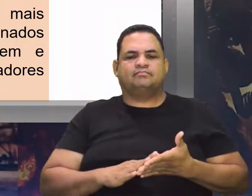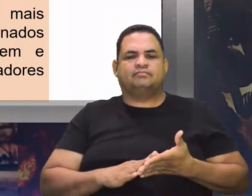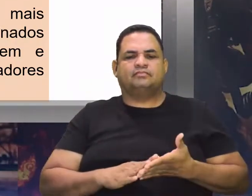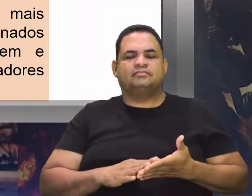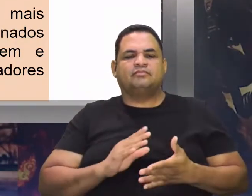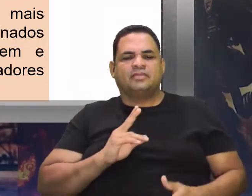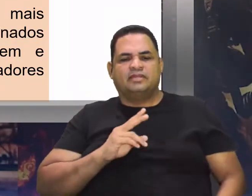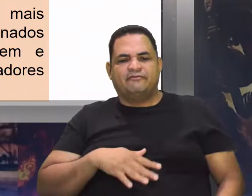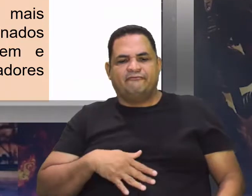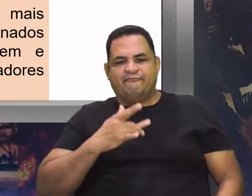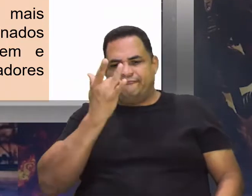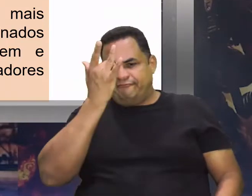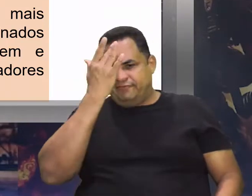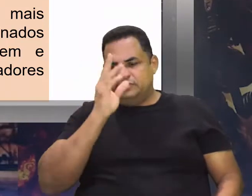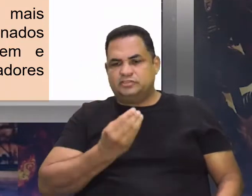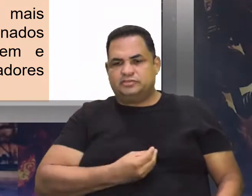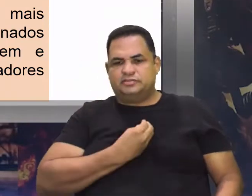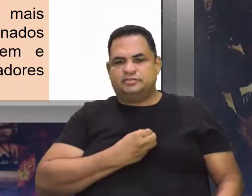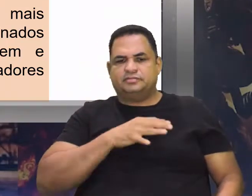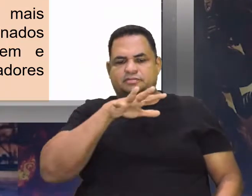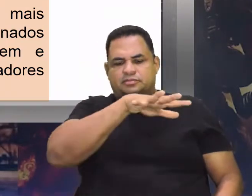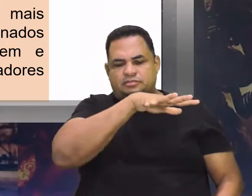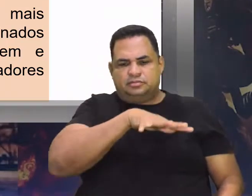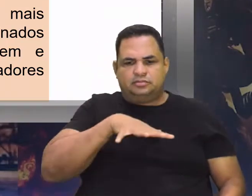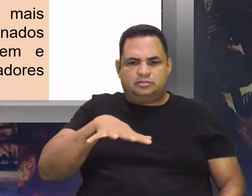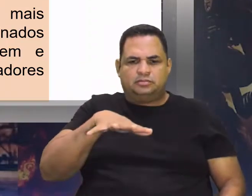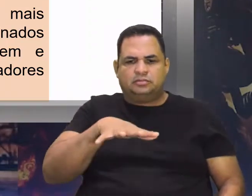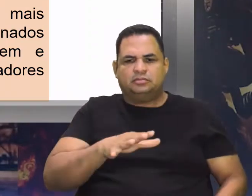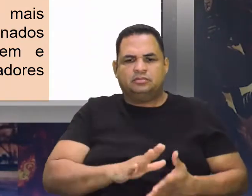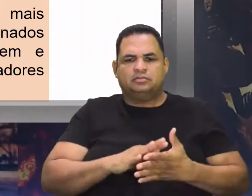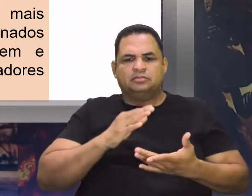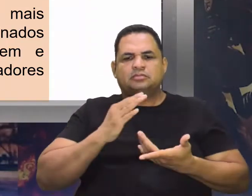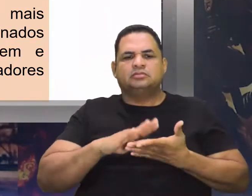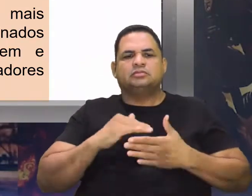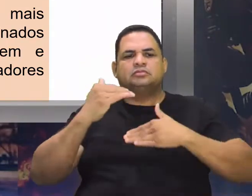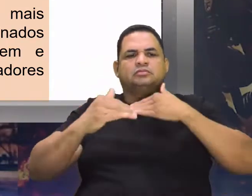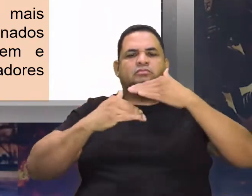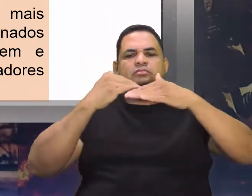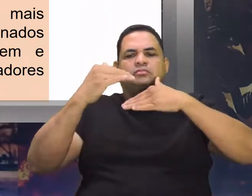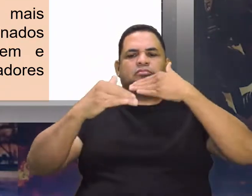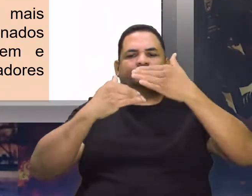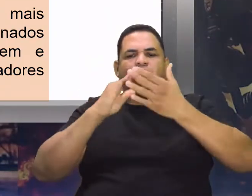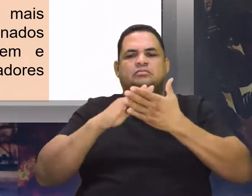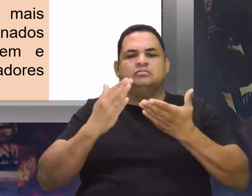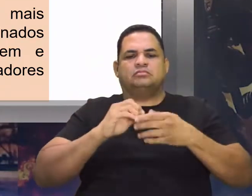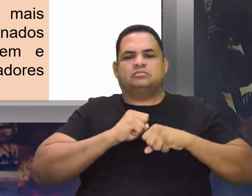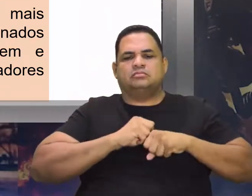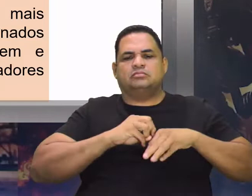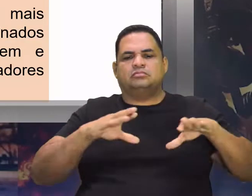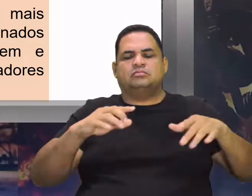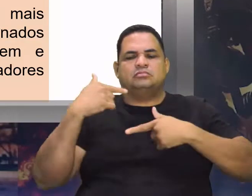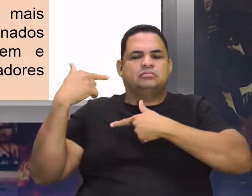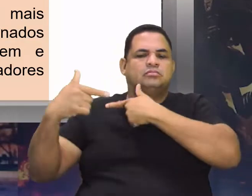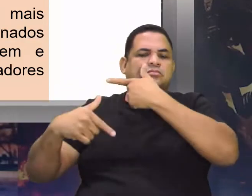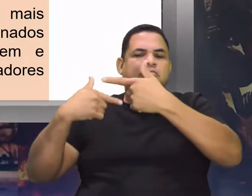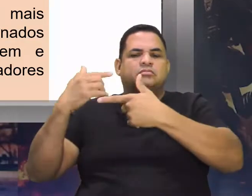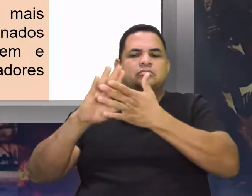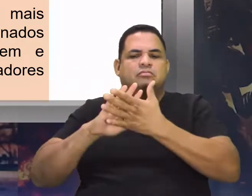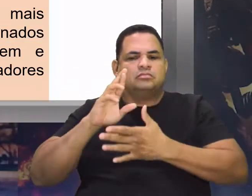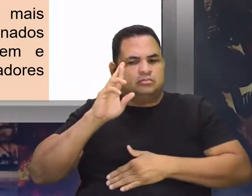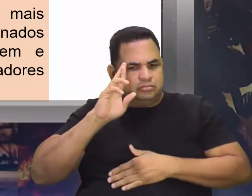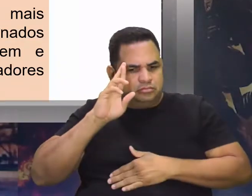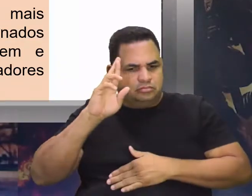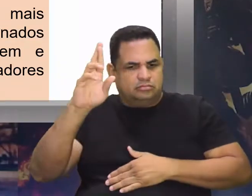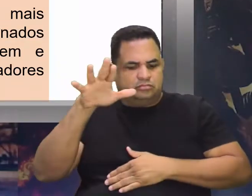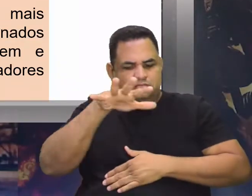maior facilidade em sobreviver em determinados ambientes se multiplicam, evoluem e seus descendentes serão os